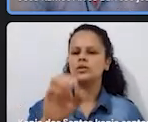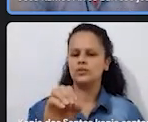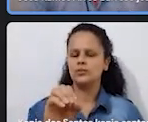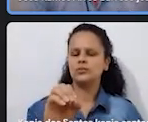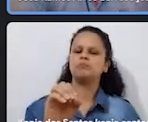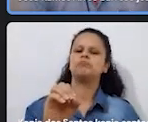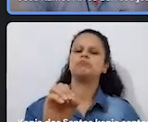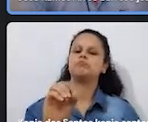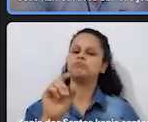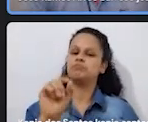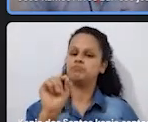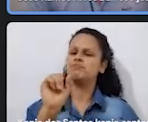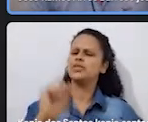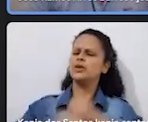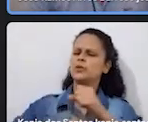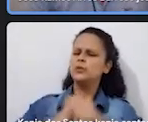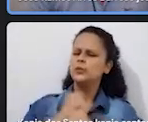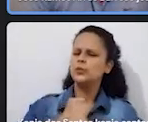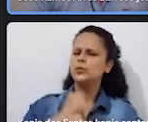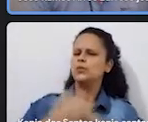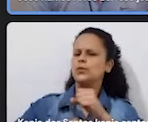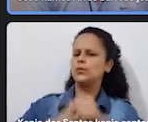anos existe